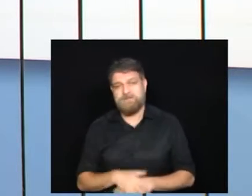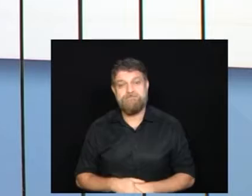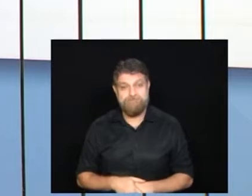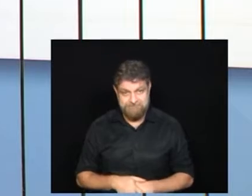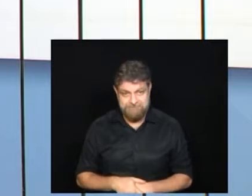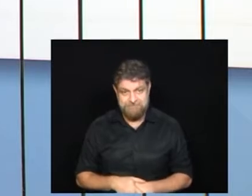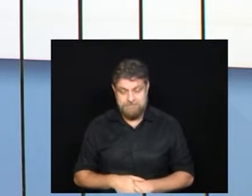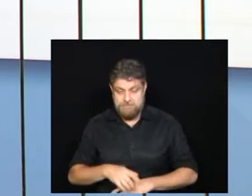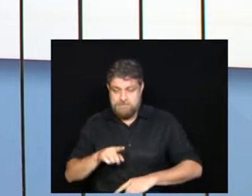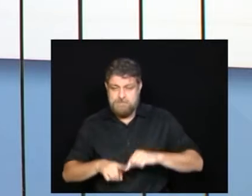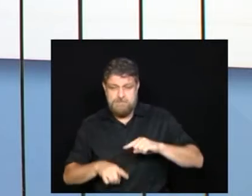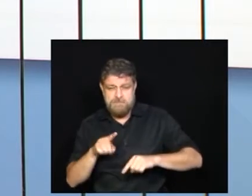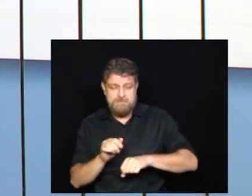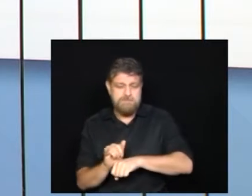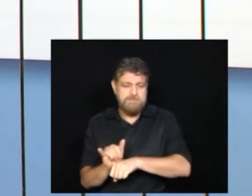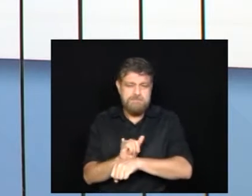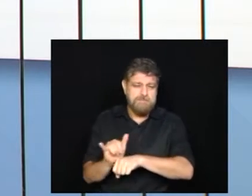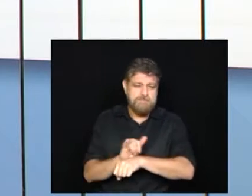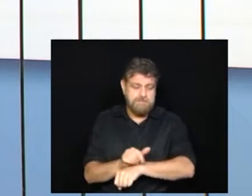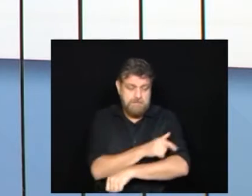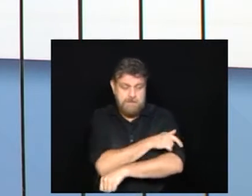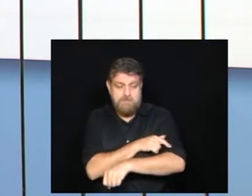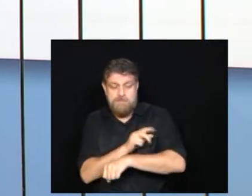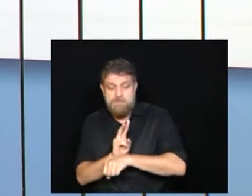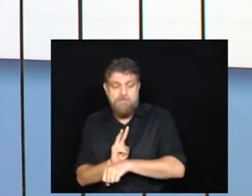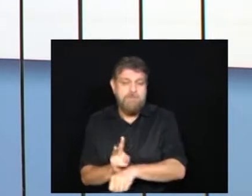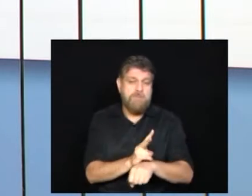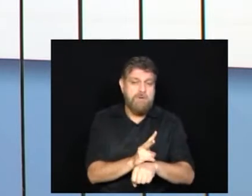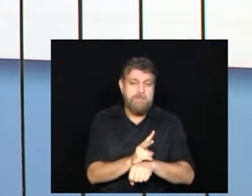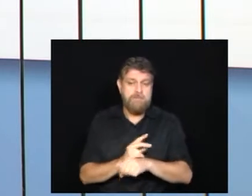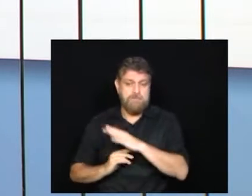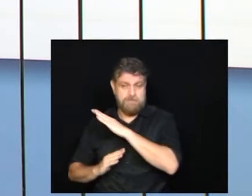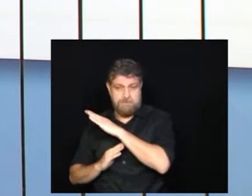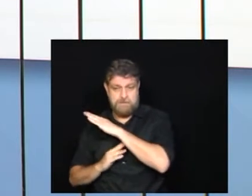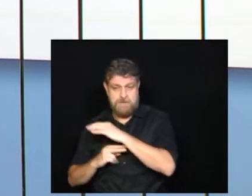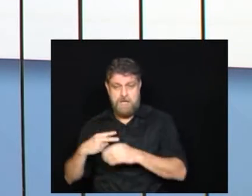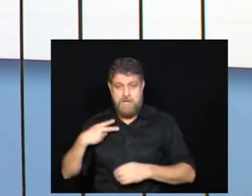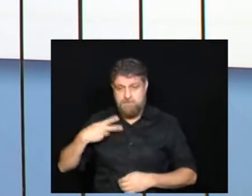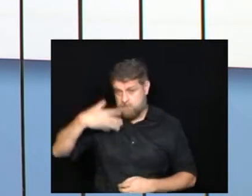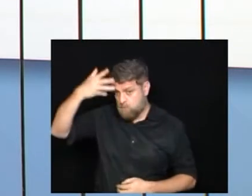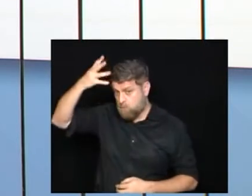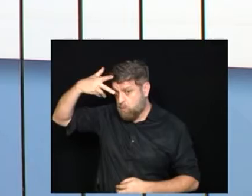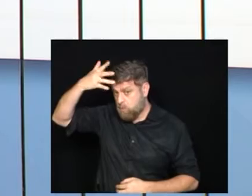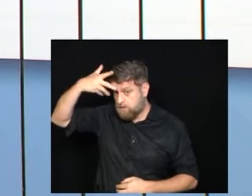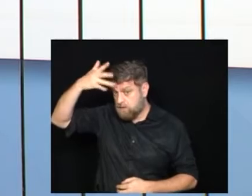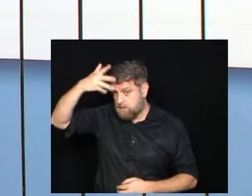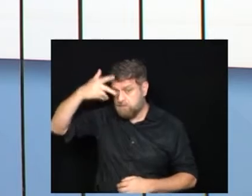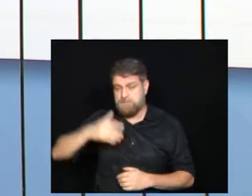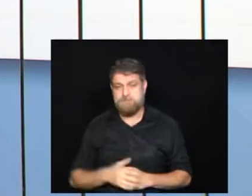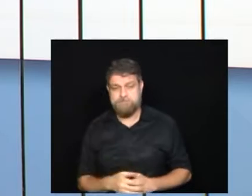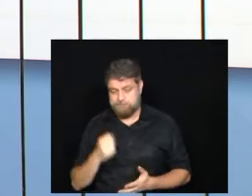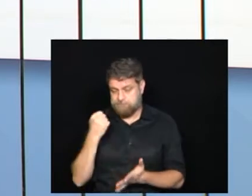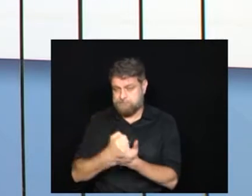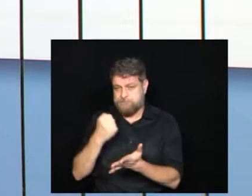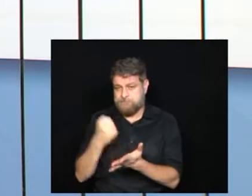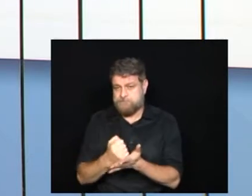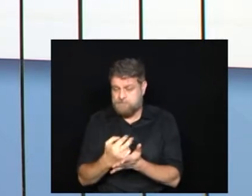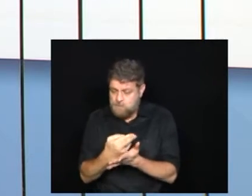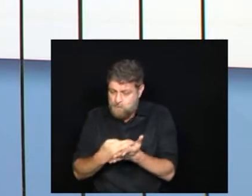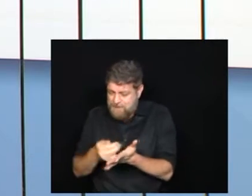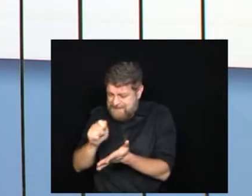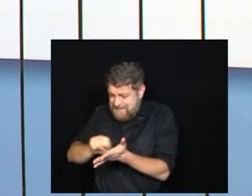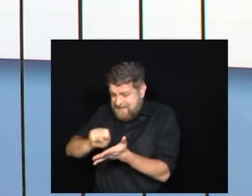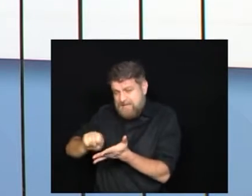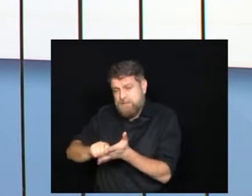ferramenta de fiscalização do Legislativo. É que o vereador Rodrigo da Farmadic protocolou um